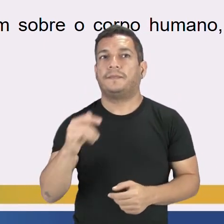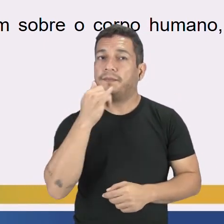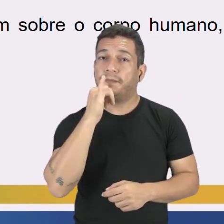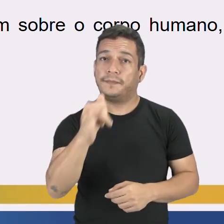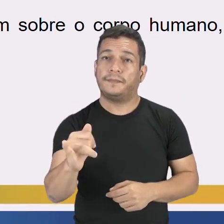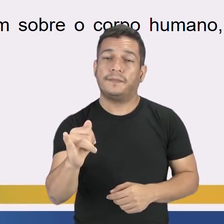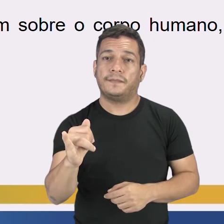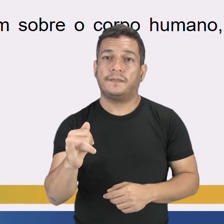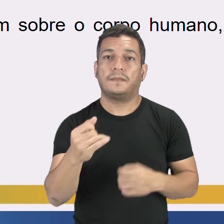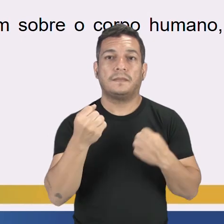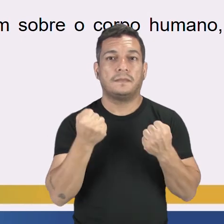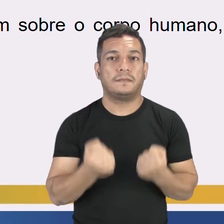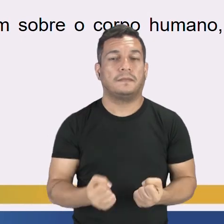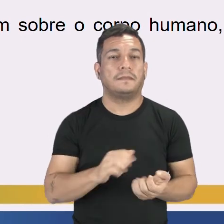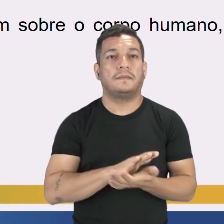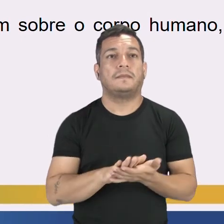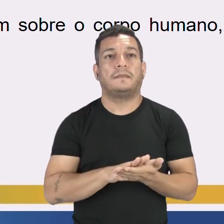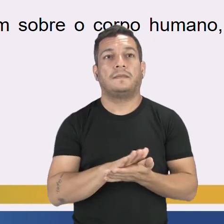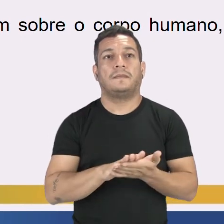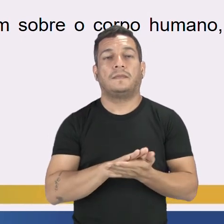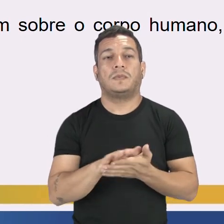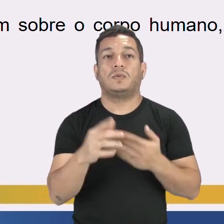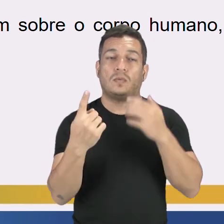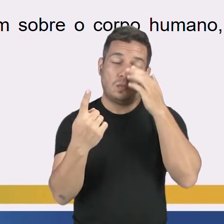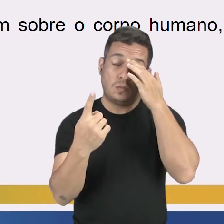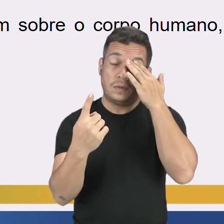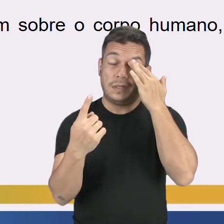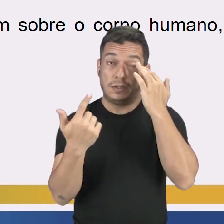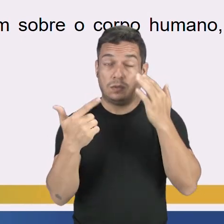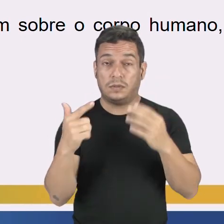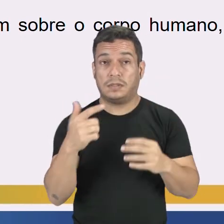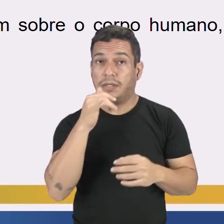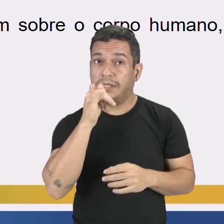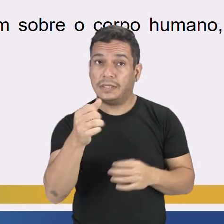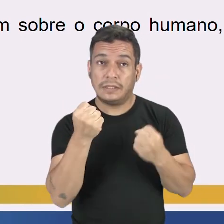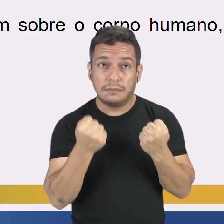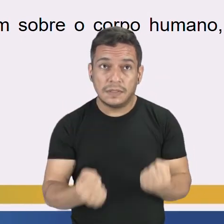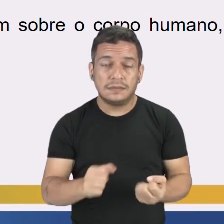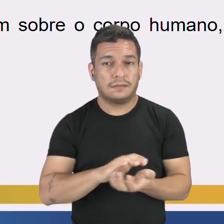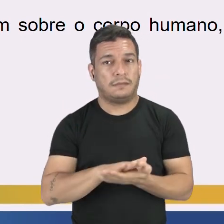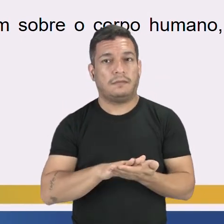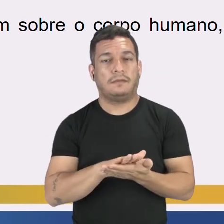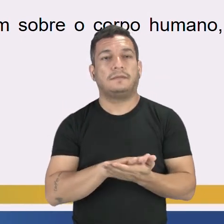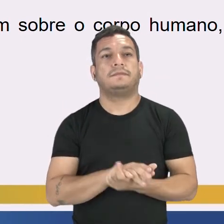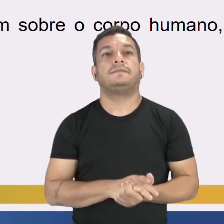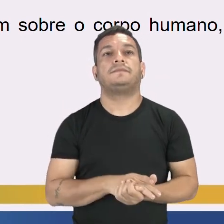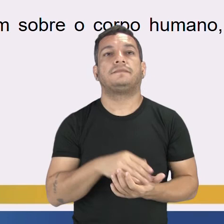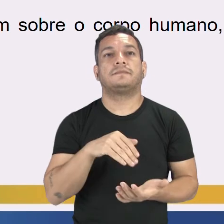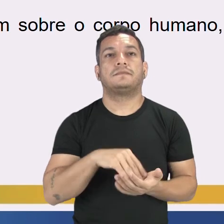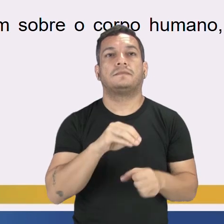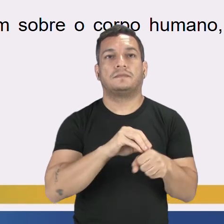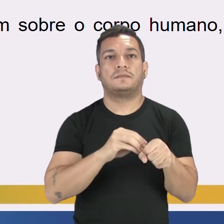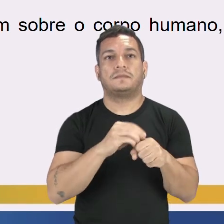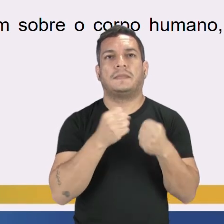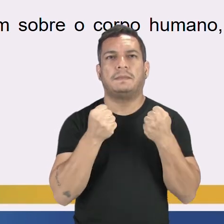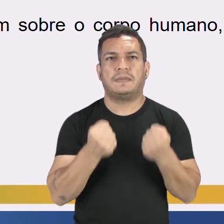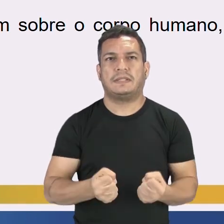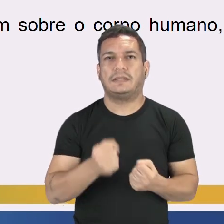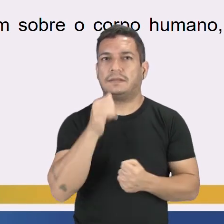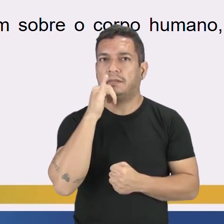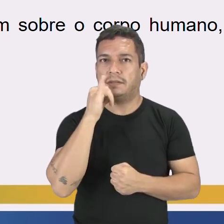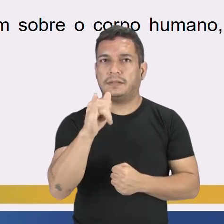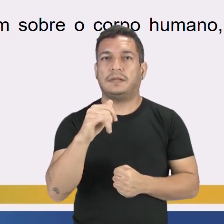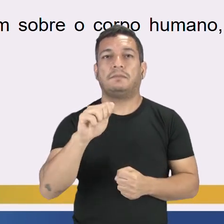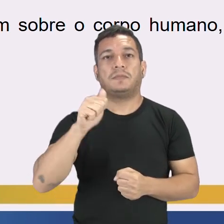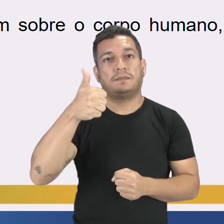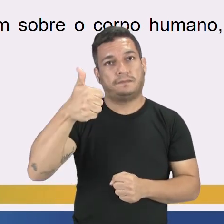carga elétrica e nem massa. Só uma delas que não possuía carga elétrica e nem massa. E a última, são partículas pesadas de